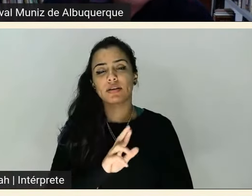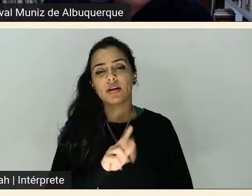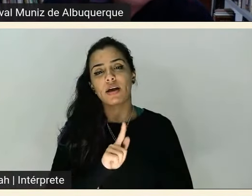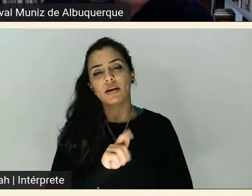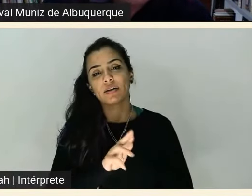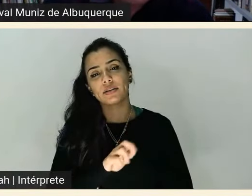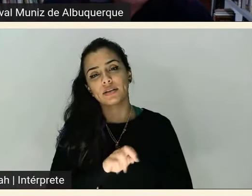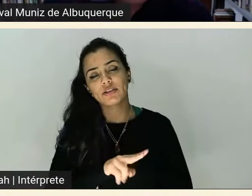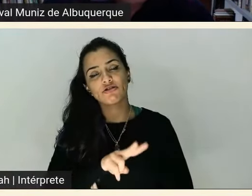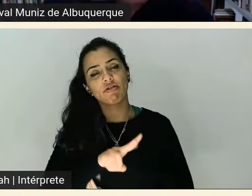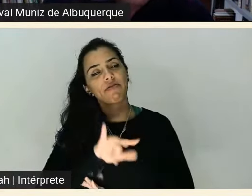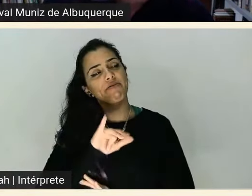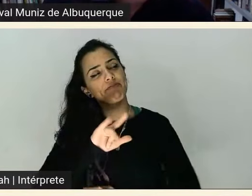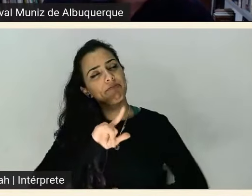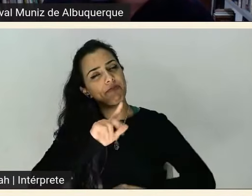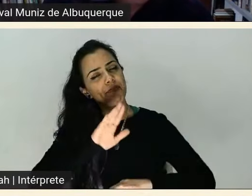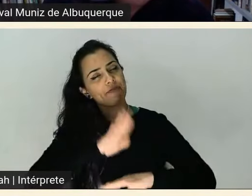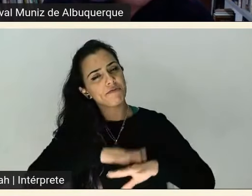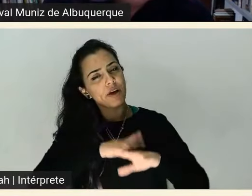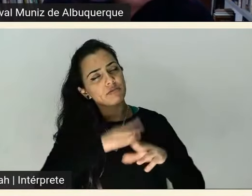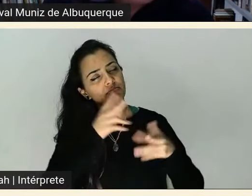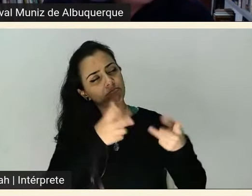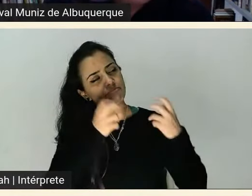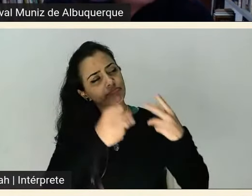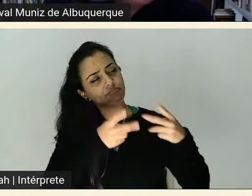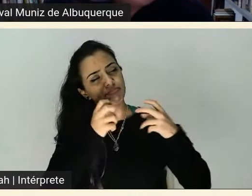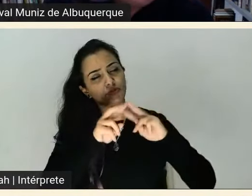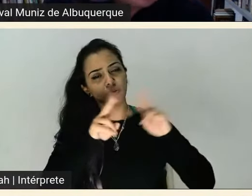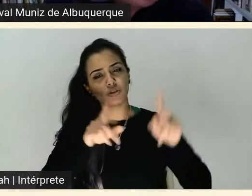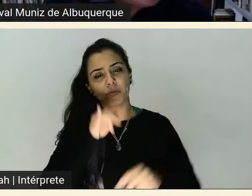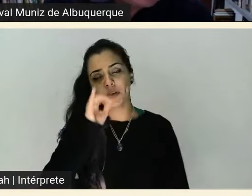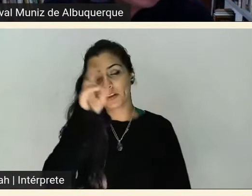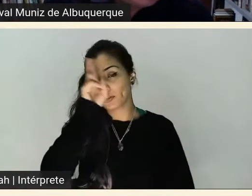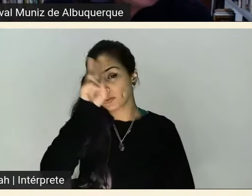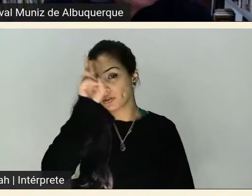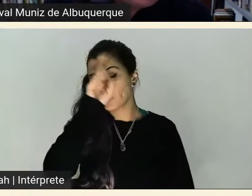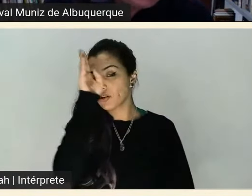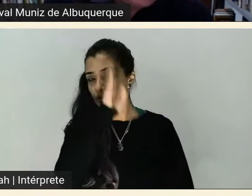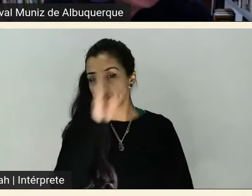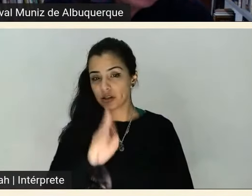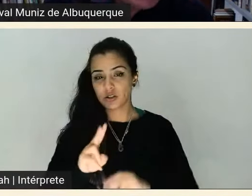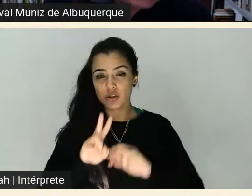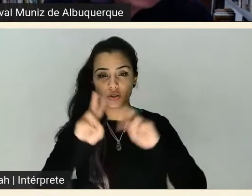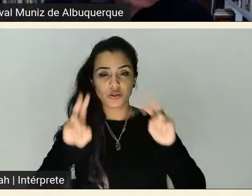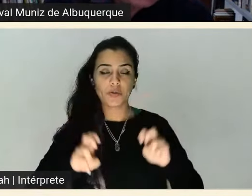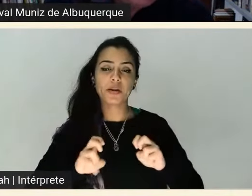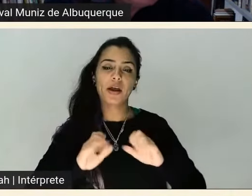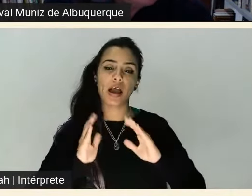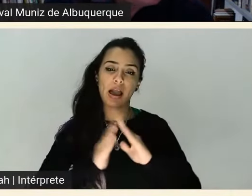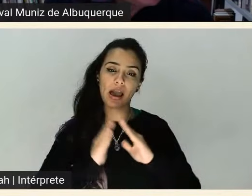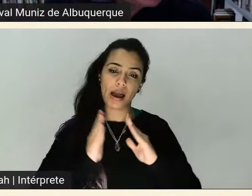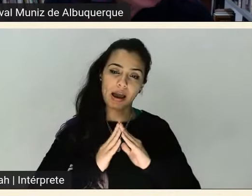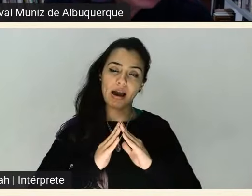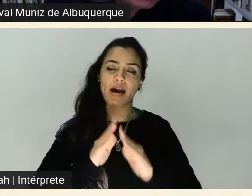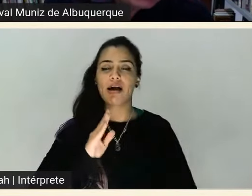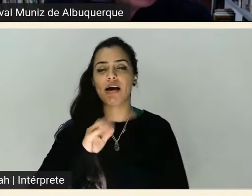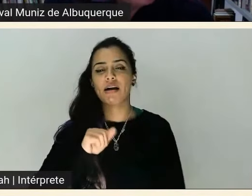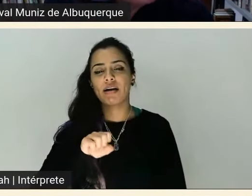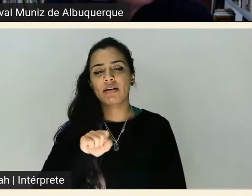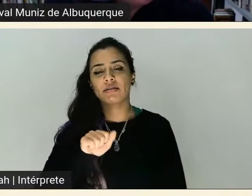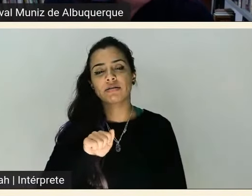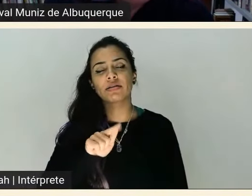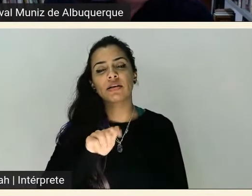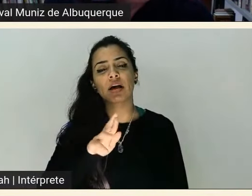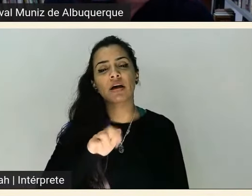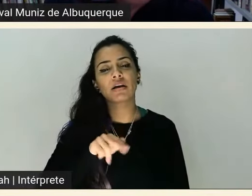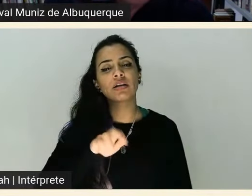da história do Brasil, né, a partir da Casagrande e da Senzala da Zona da Mata de Pernambuco, né?